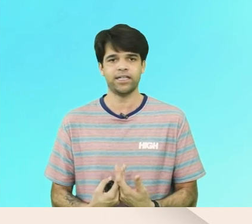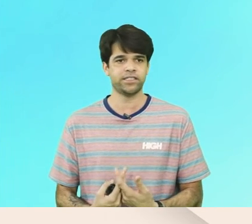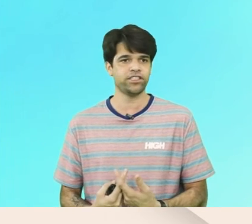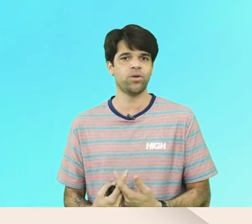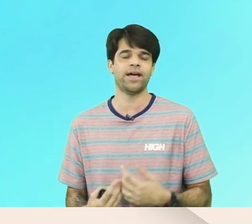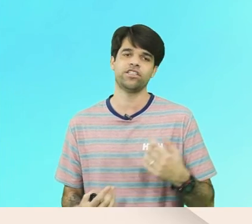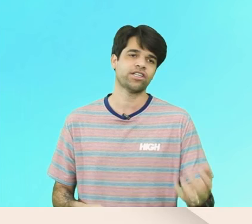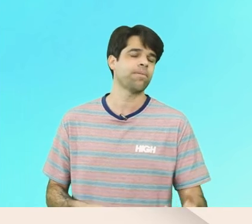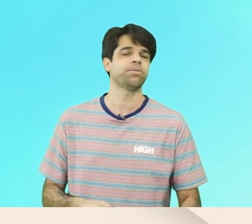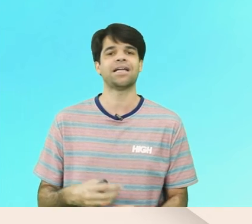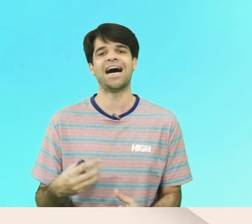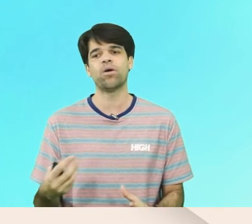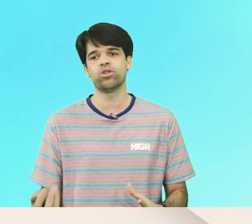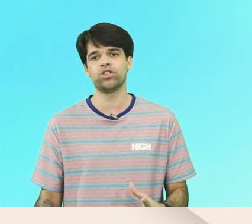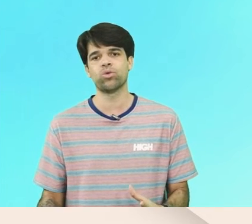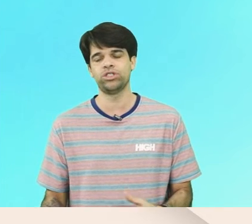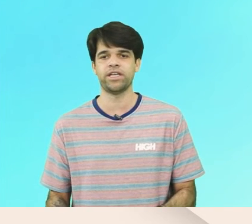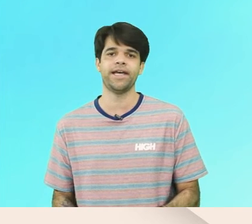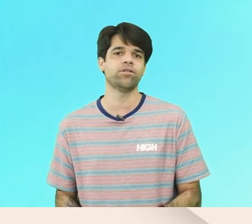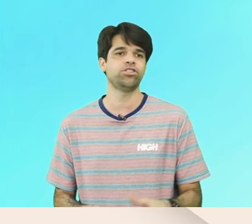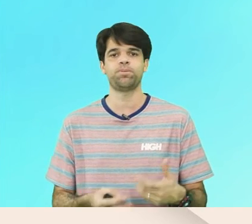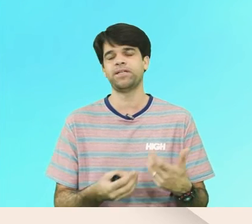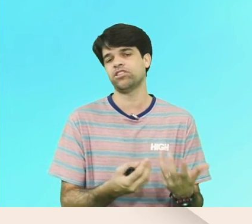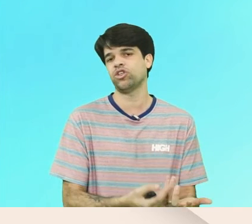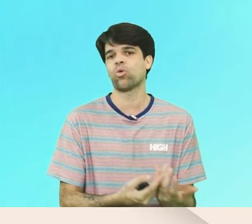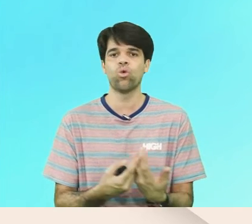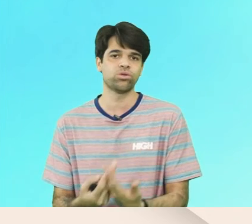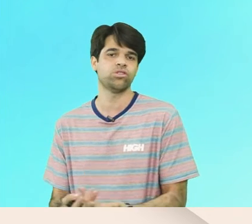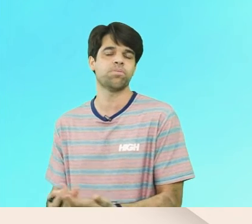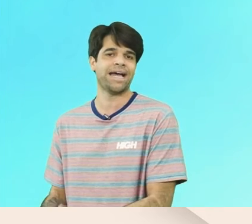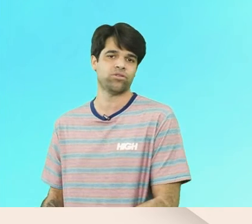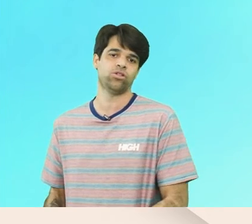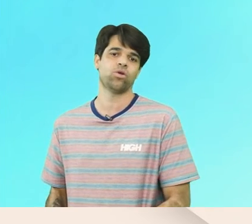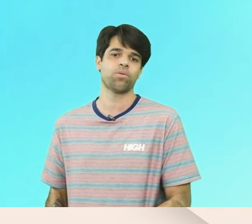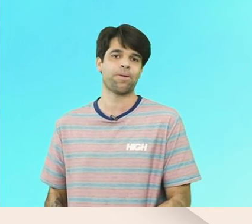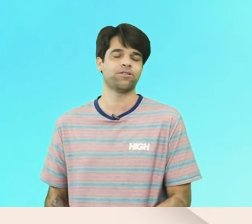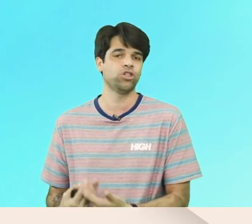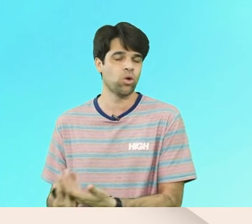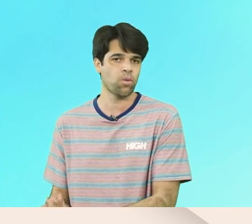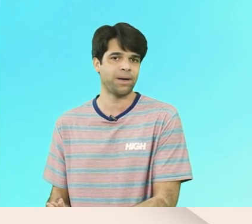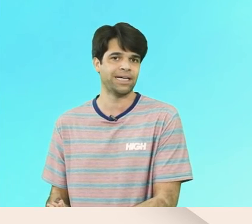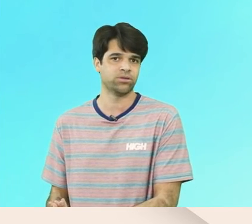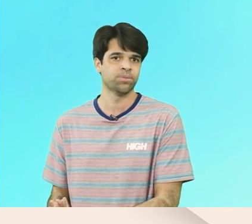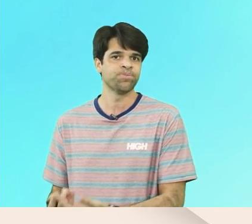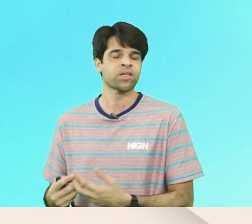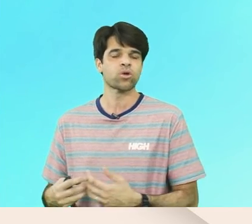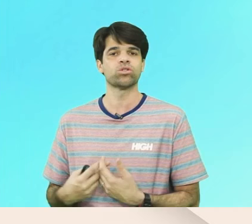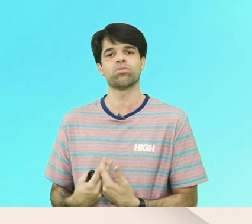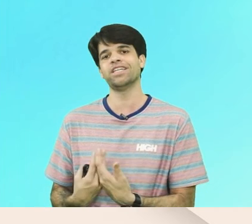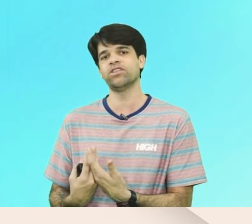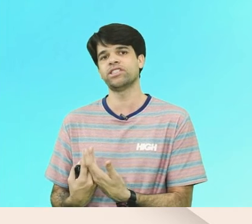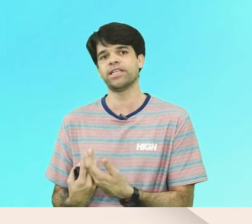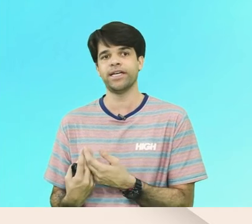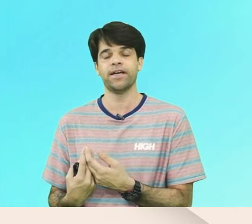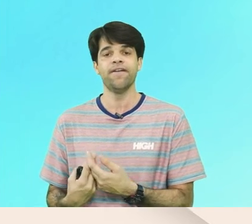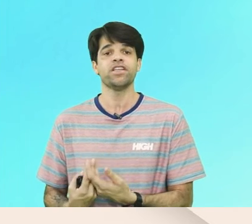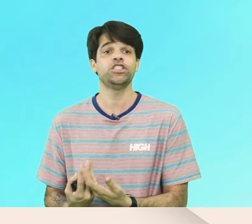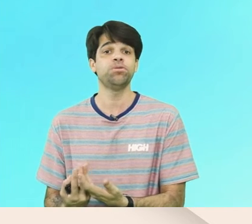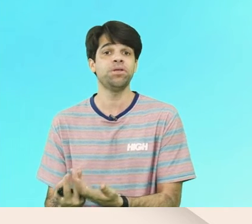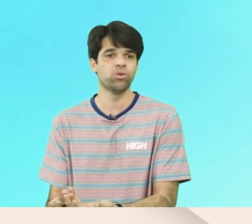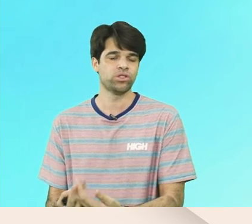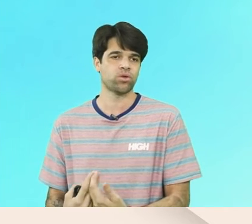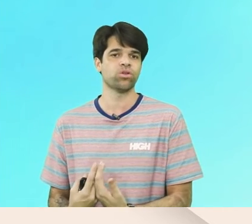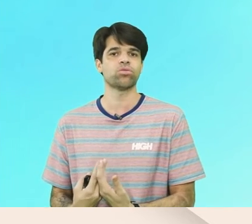Despesas, sejam elas de capital ou de custeio, despesas de curto, de médio ou de longo prazo. Quanto mais